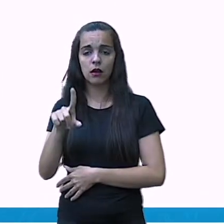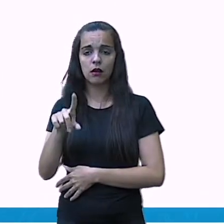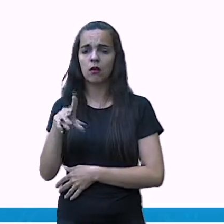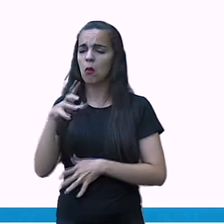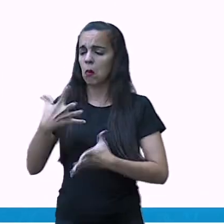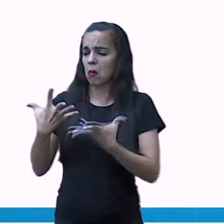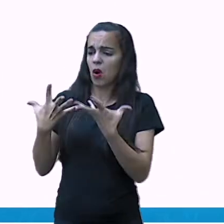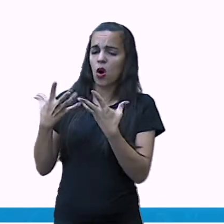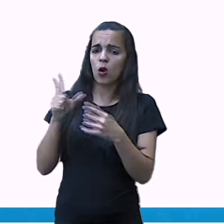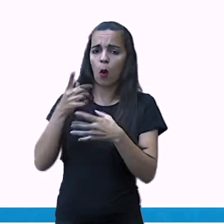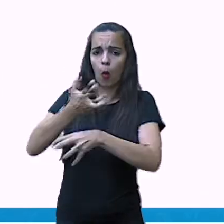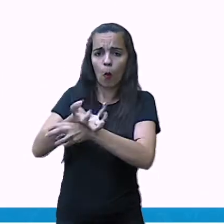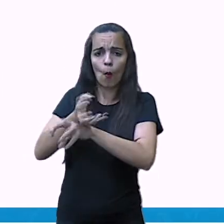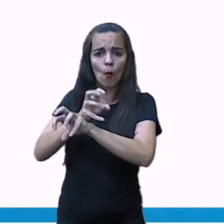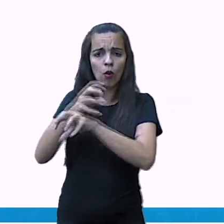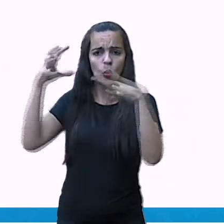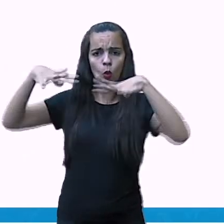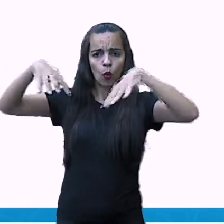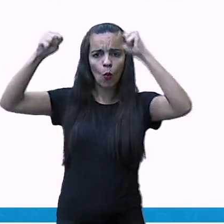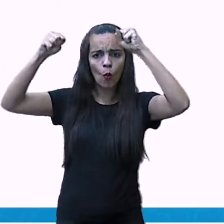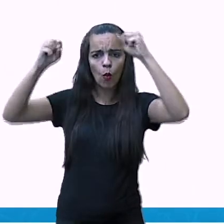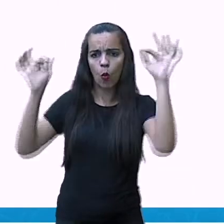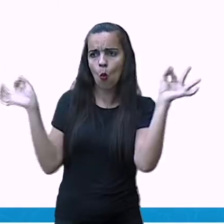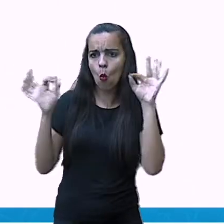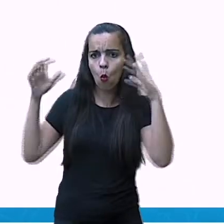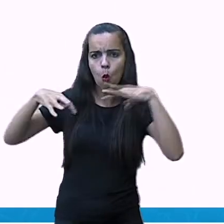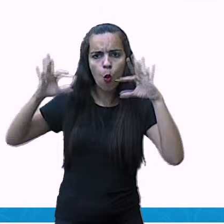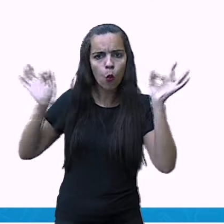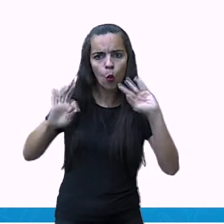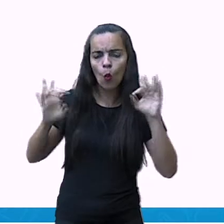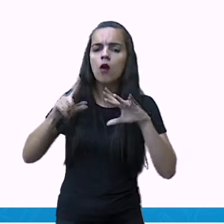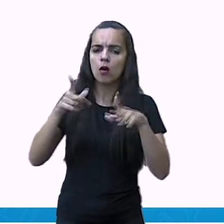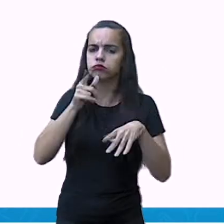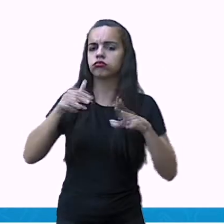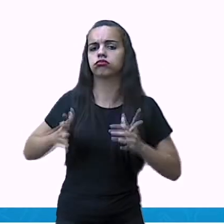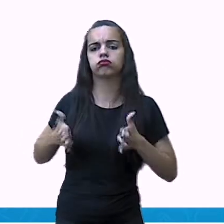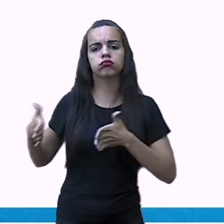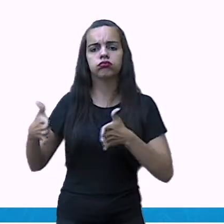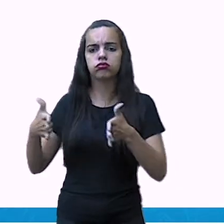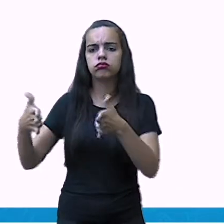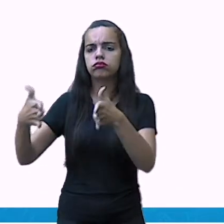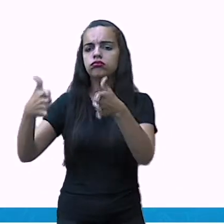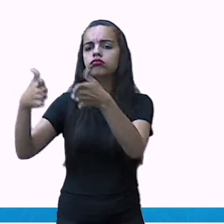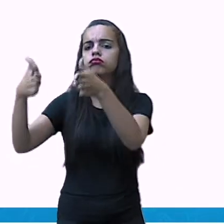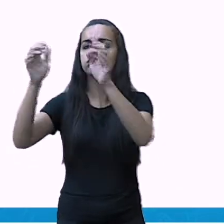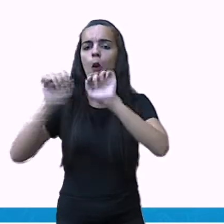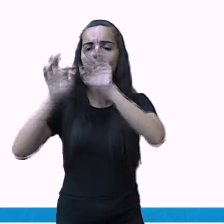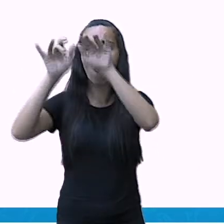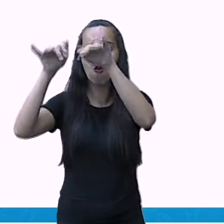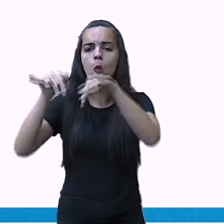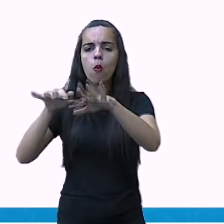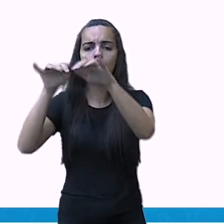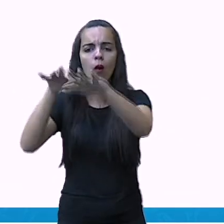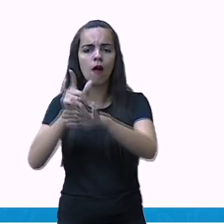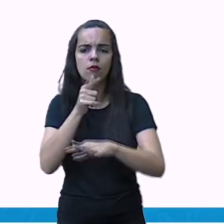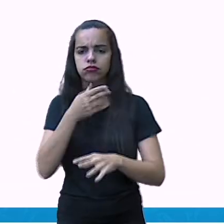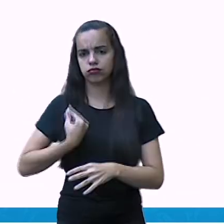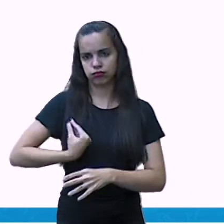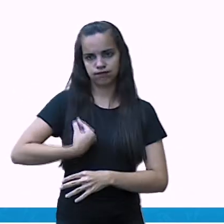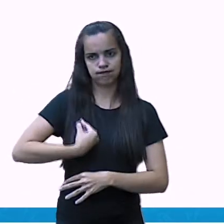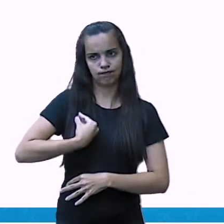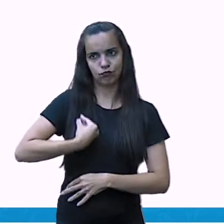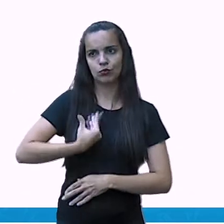lagoas. Tá? E um rio perene que nunca seca. Mesmo na